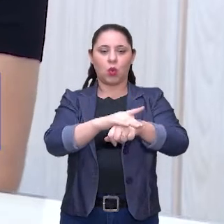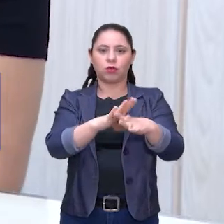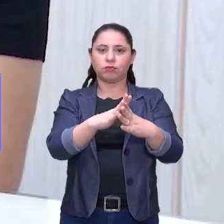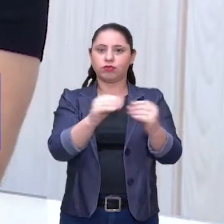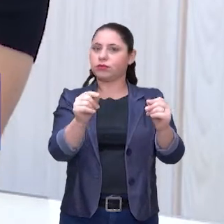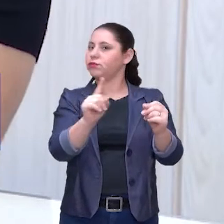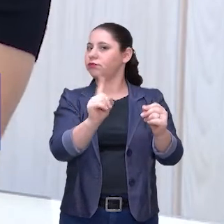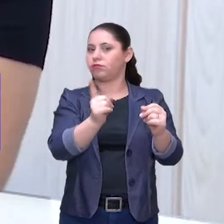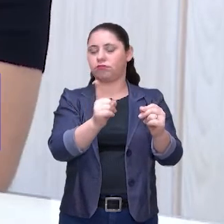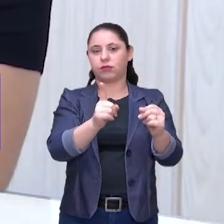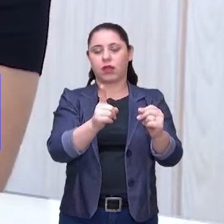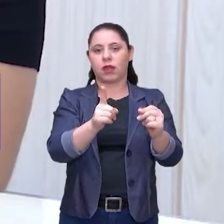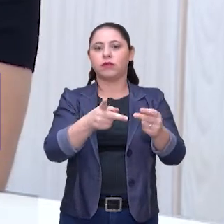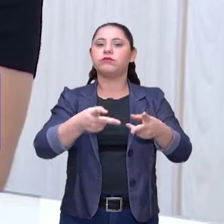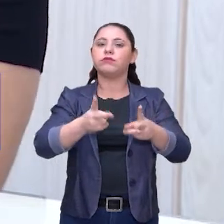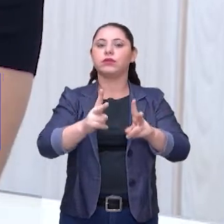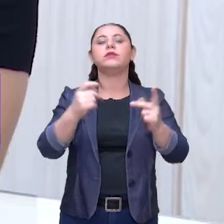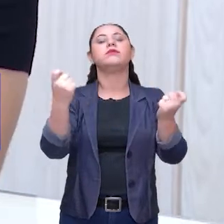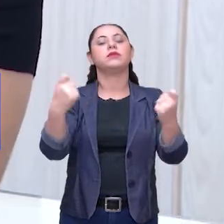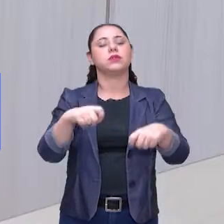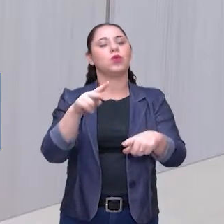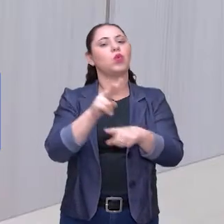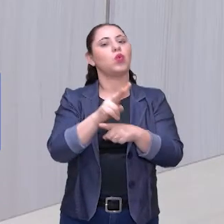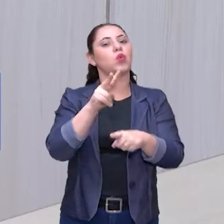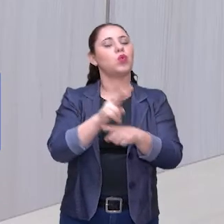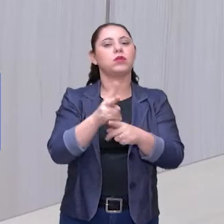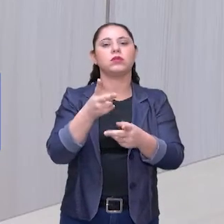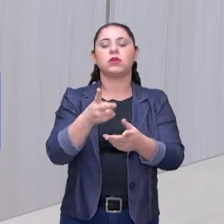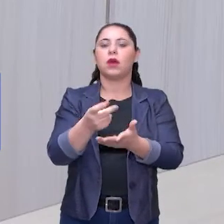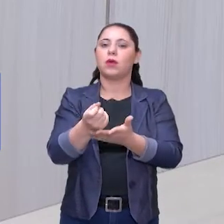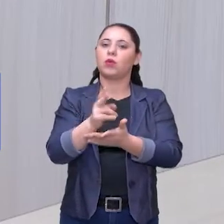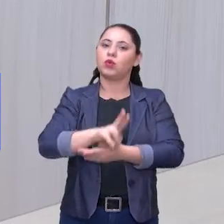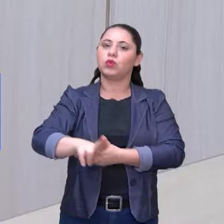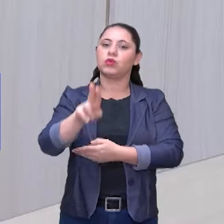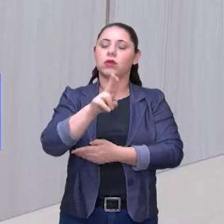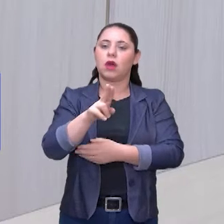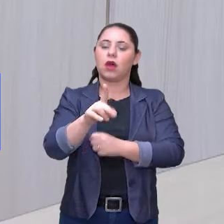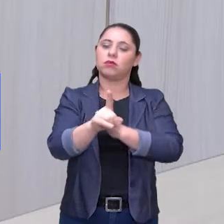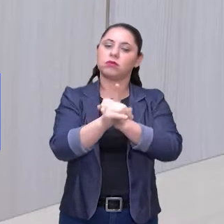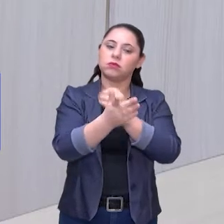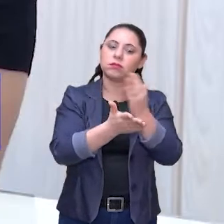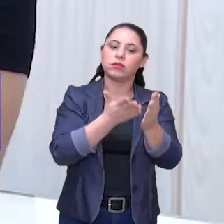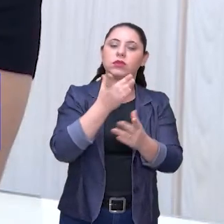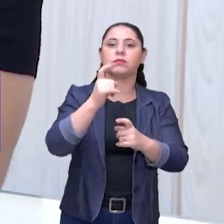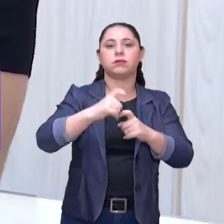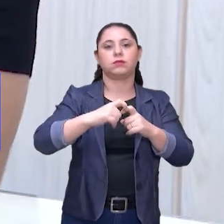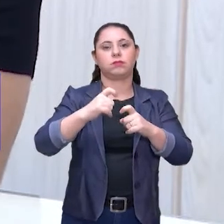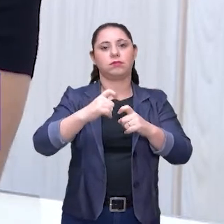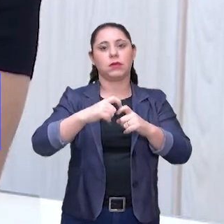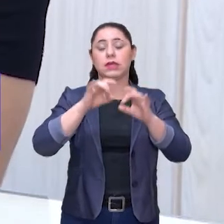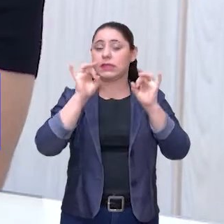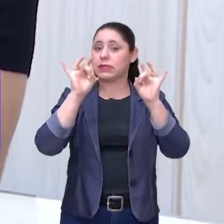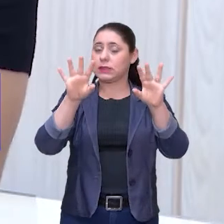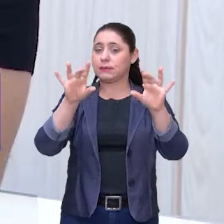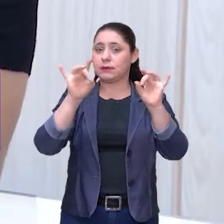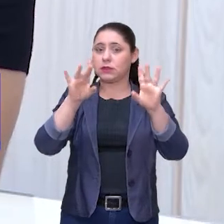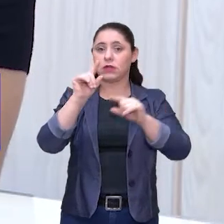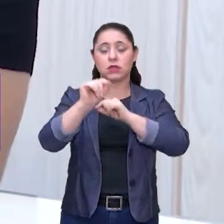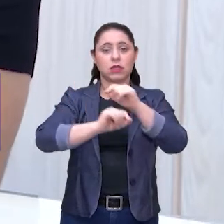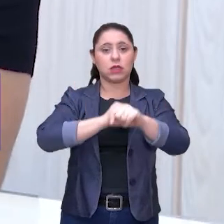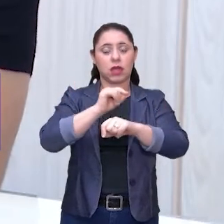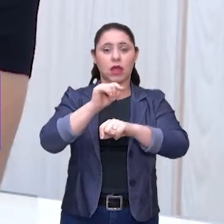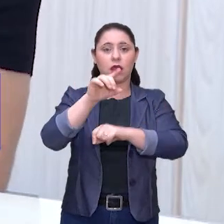é uma doença que não tem cura, tem controle. Que verdade. Né? É constante, então, esse uso dessa medicação? Sim, constante. Precisa